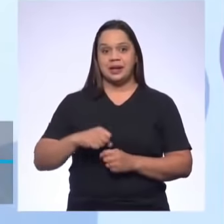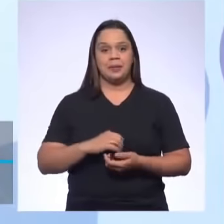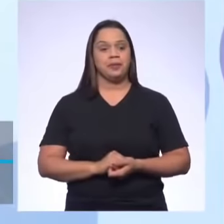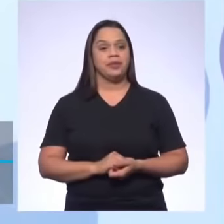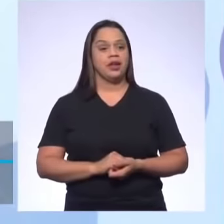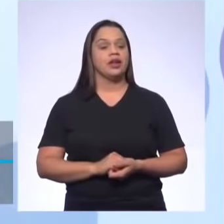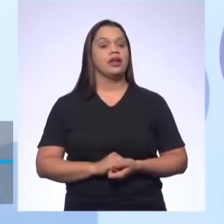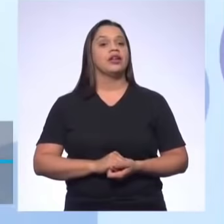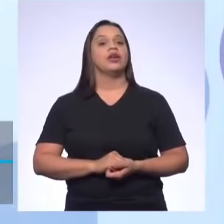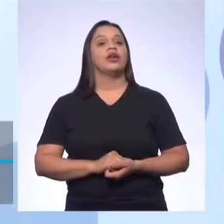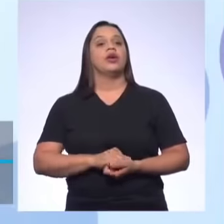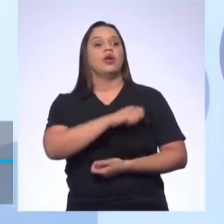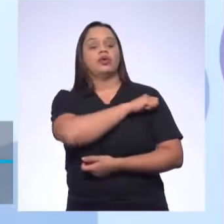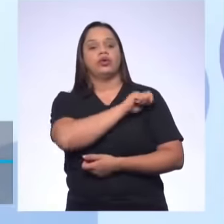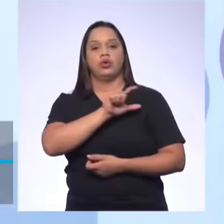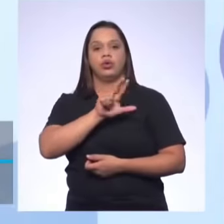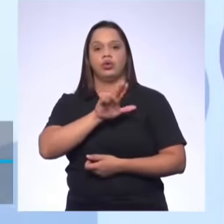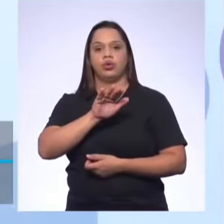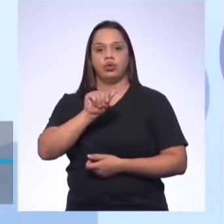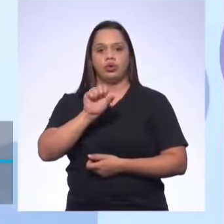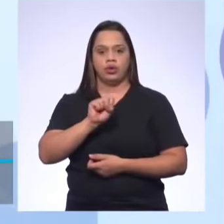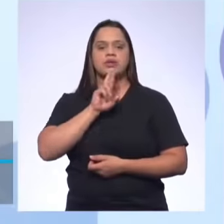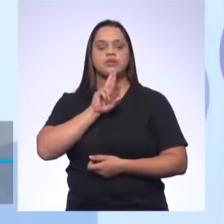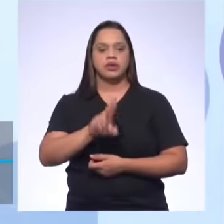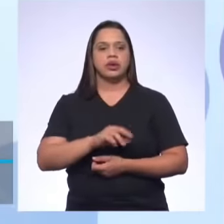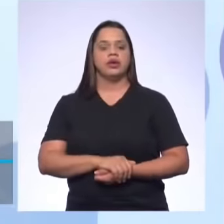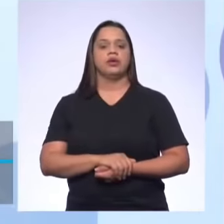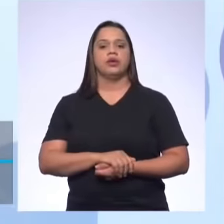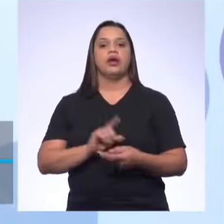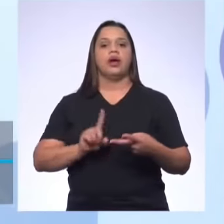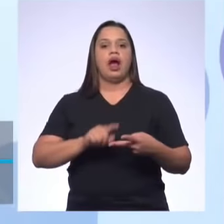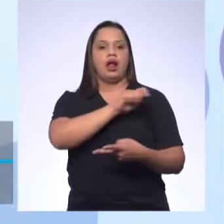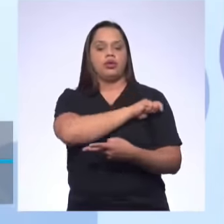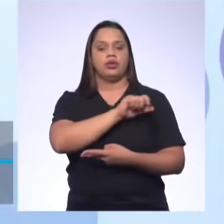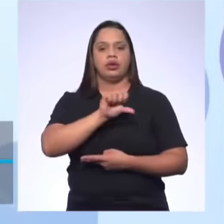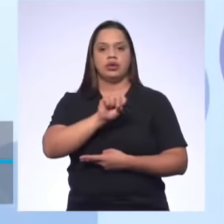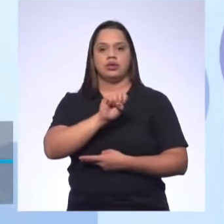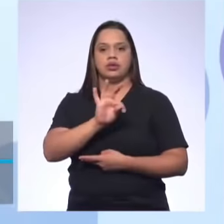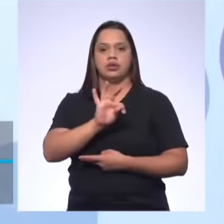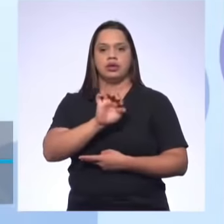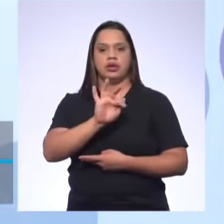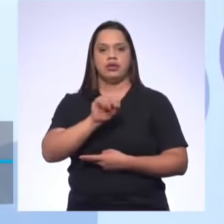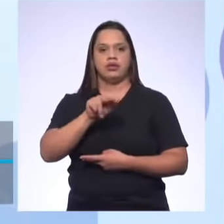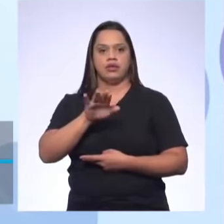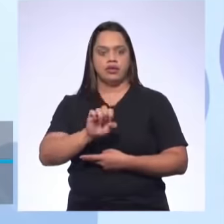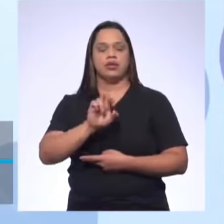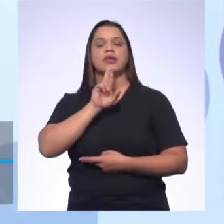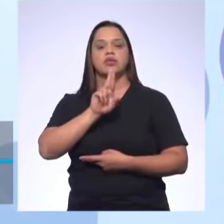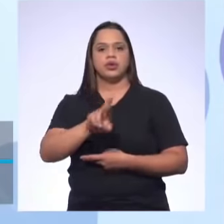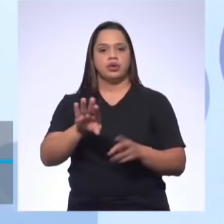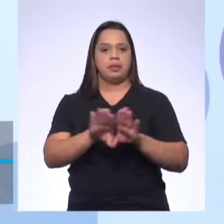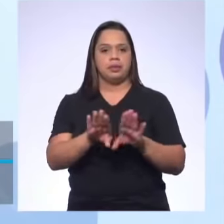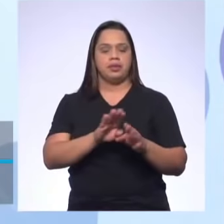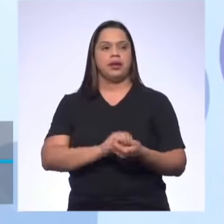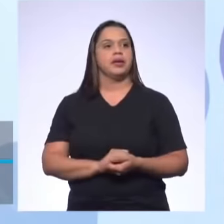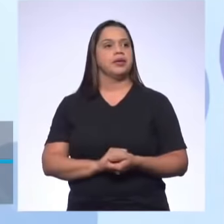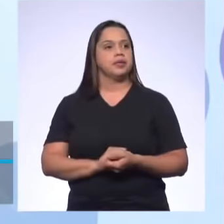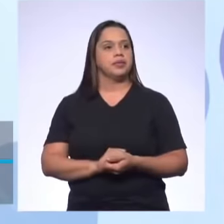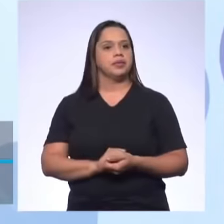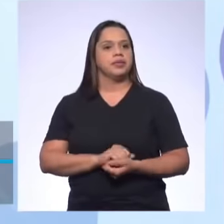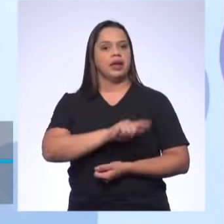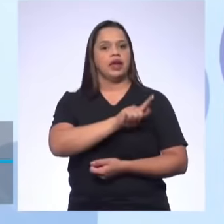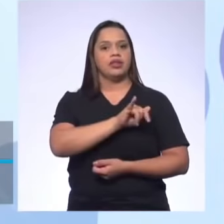about the body. A Stephanie, we learn genetics, verbs, family, etc. E a